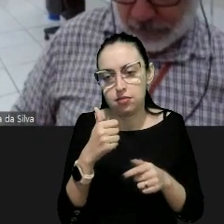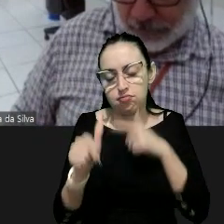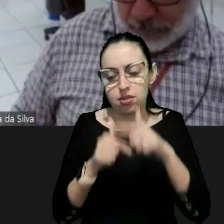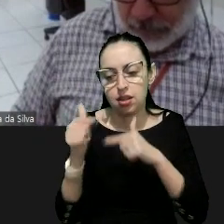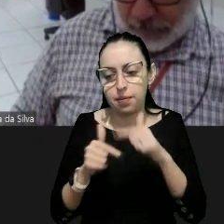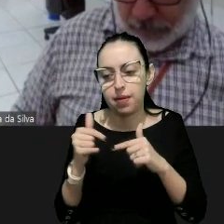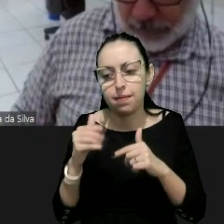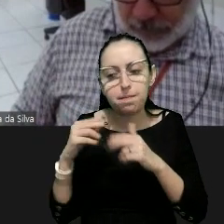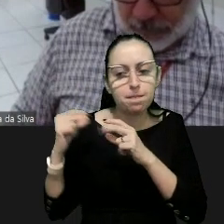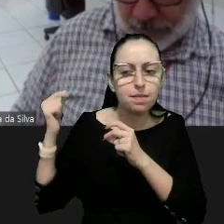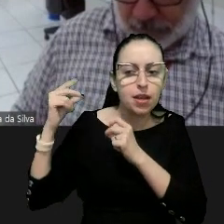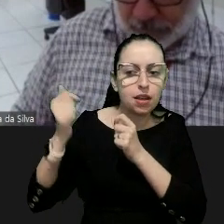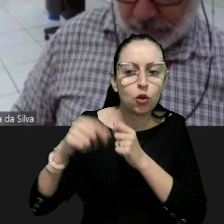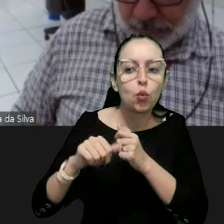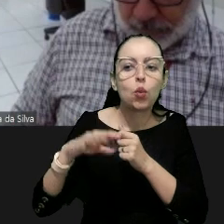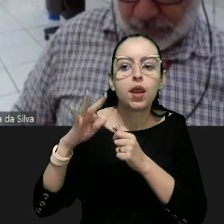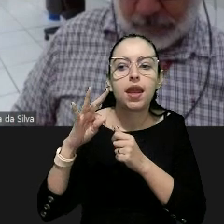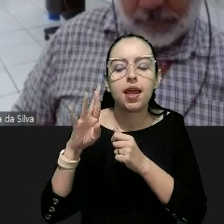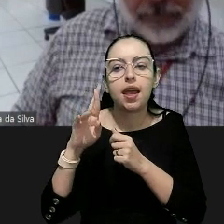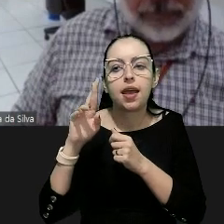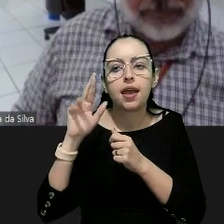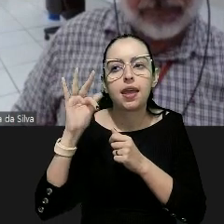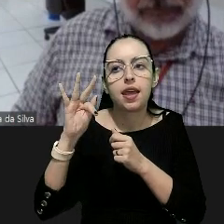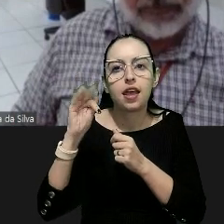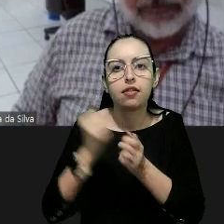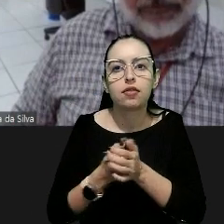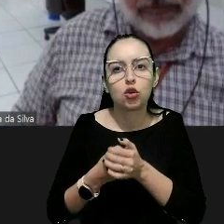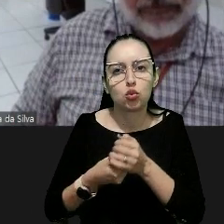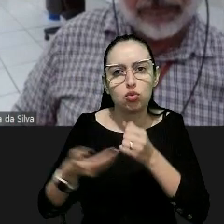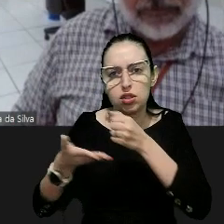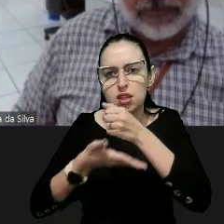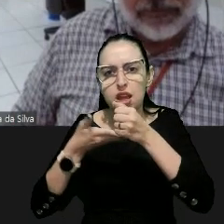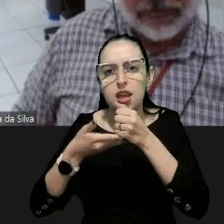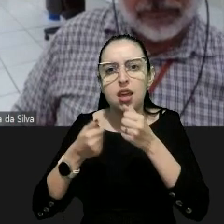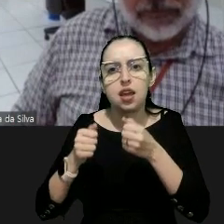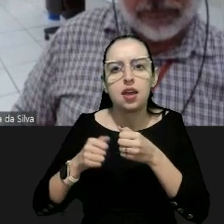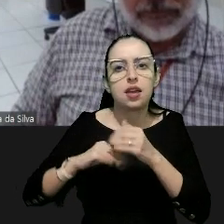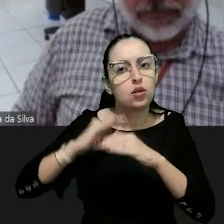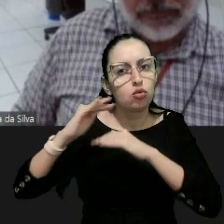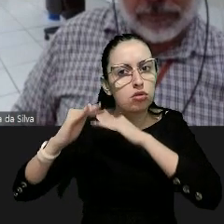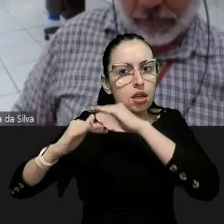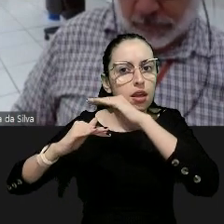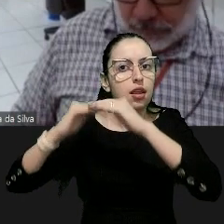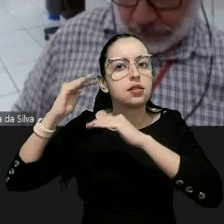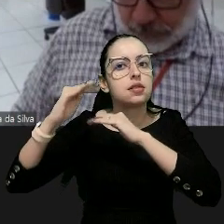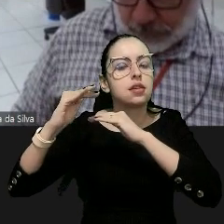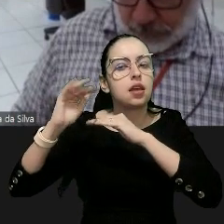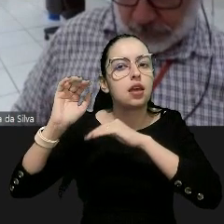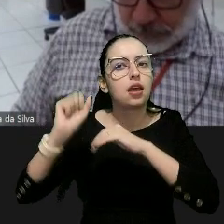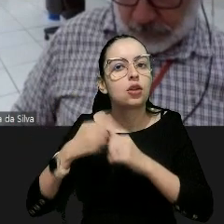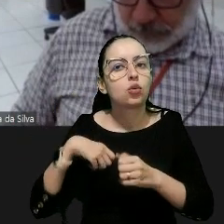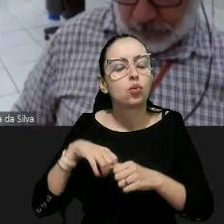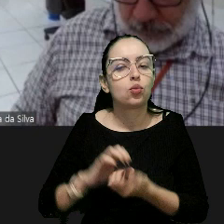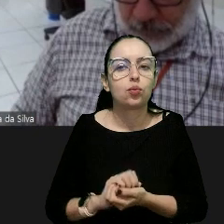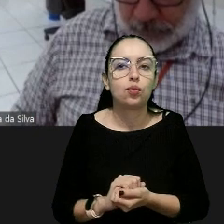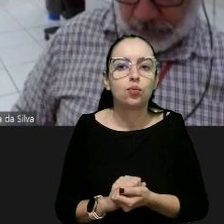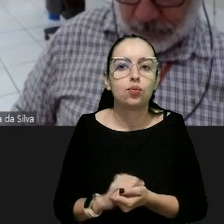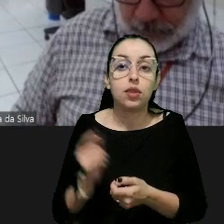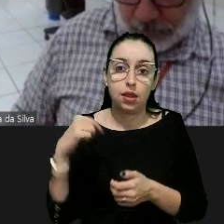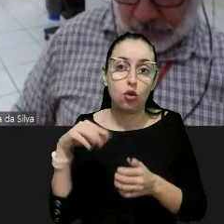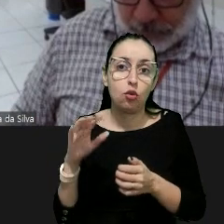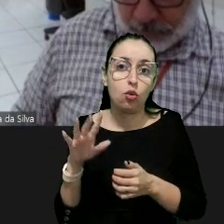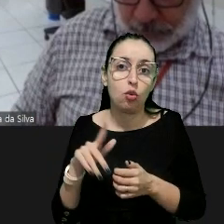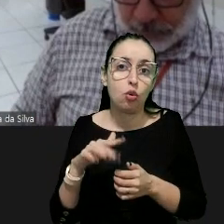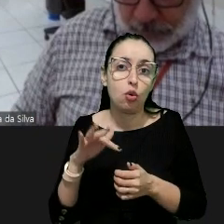bem? E Eu, já trabalhei muito tempo aí no tribunal, comecei no almoxarifado, depois fui para